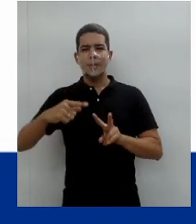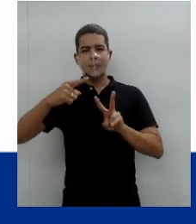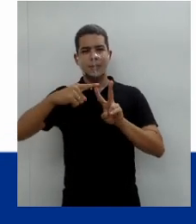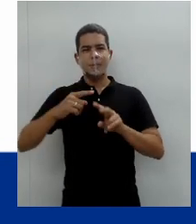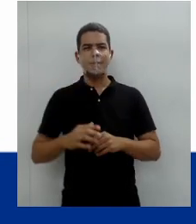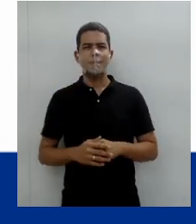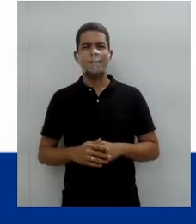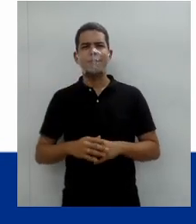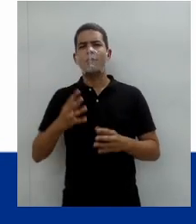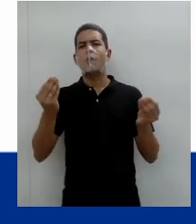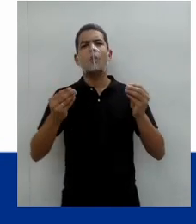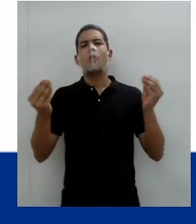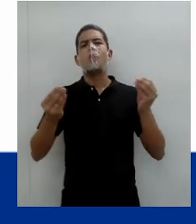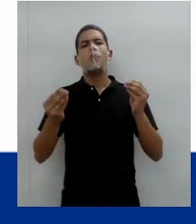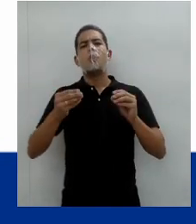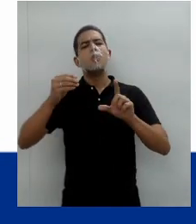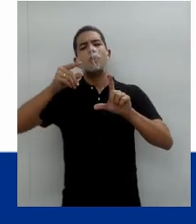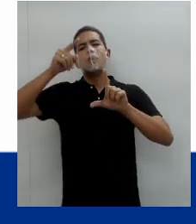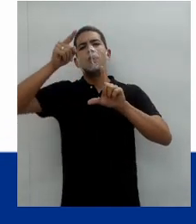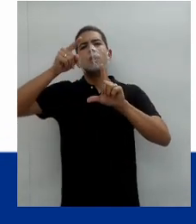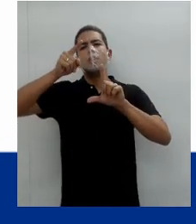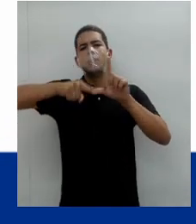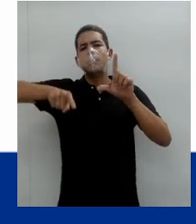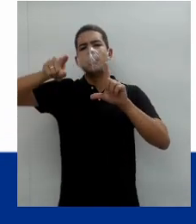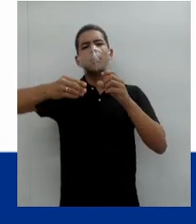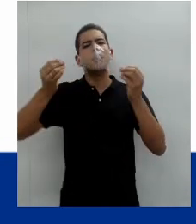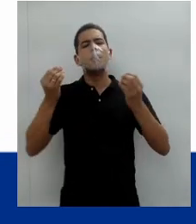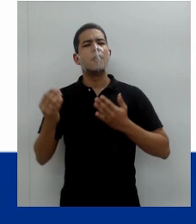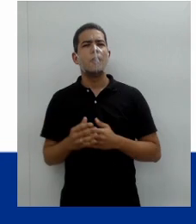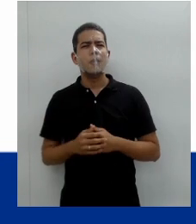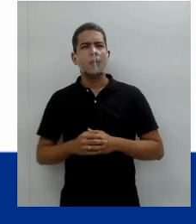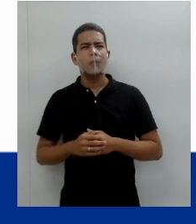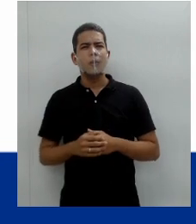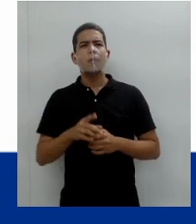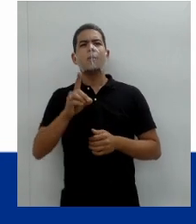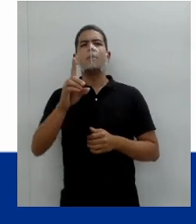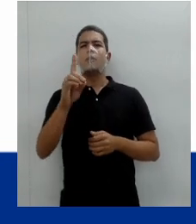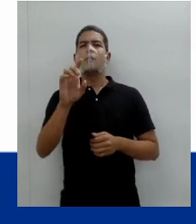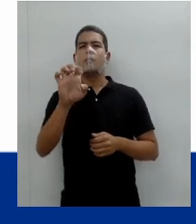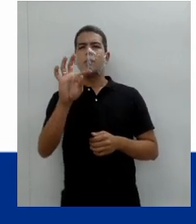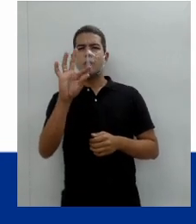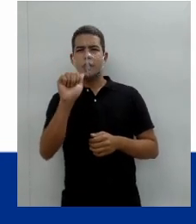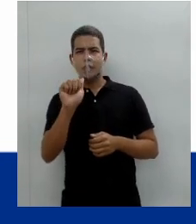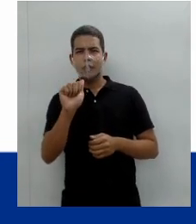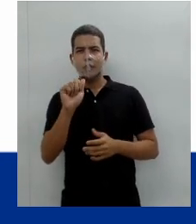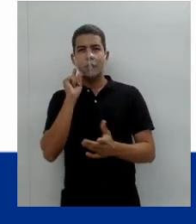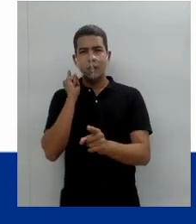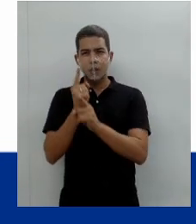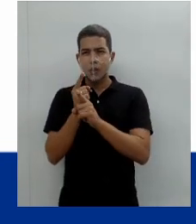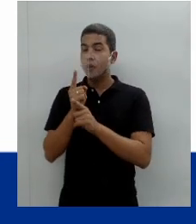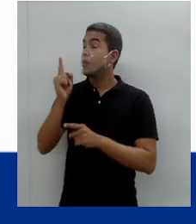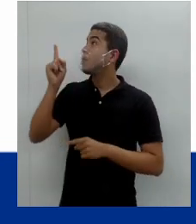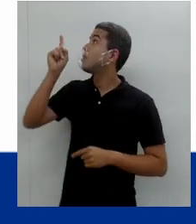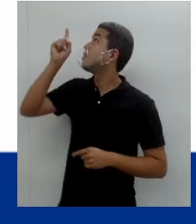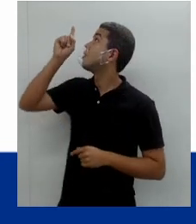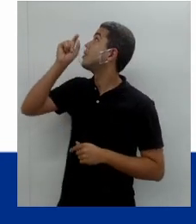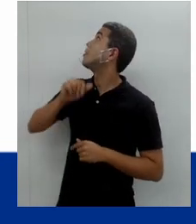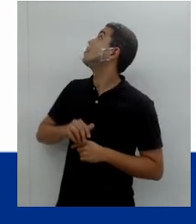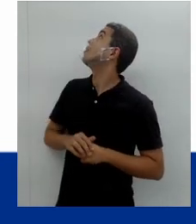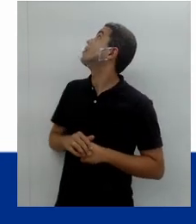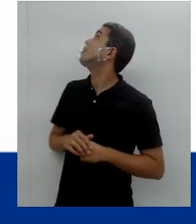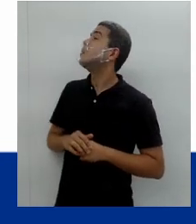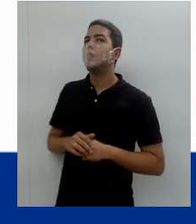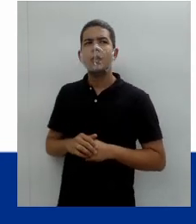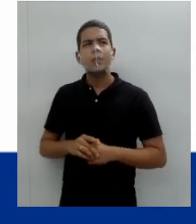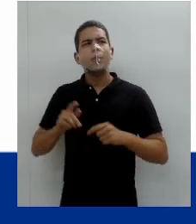professor? Professor Walter, me ajude. Galera, quando você encontrar o delta de uma função quadrática, olha ele aqui,